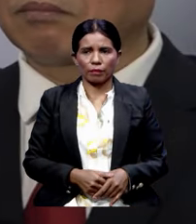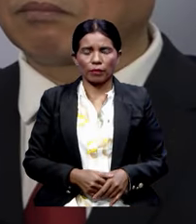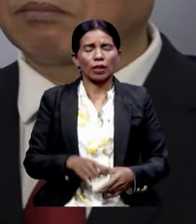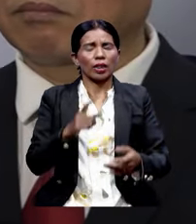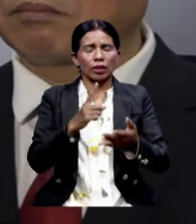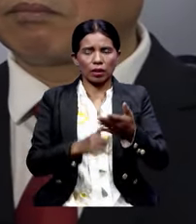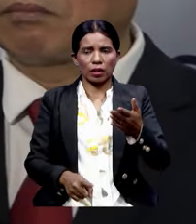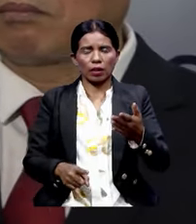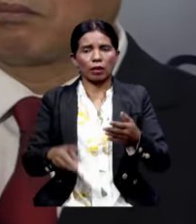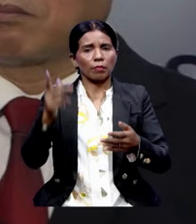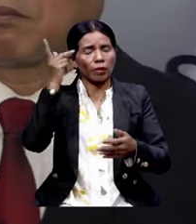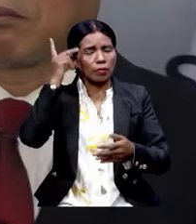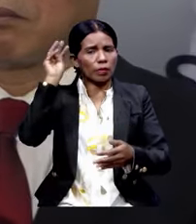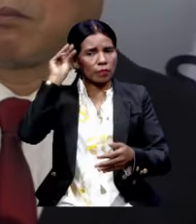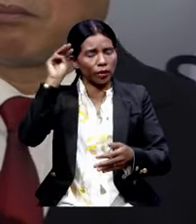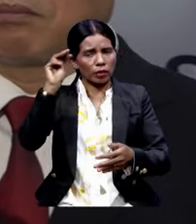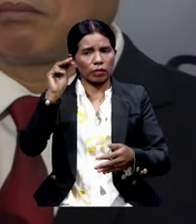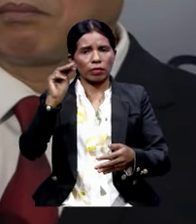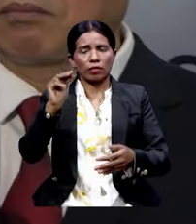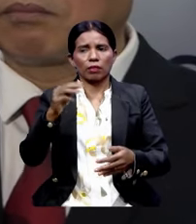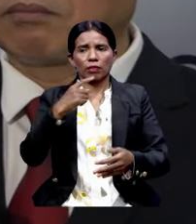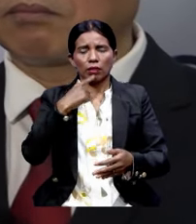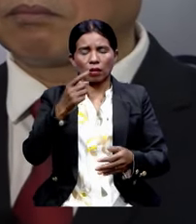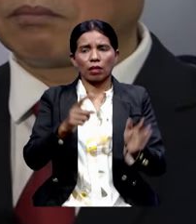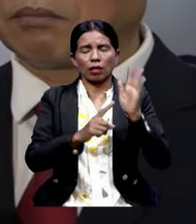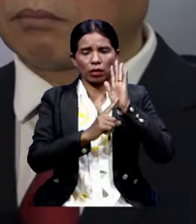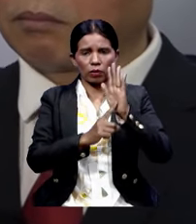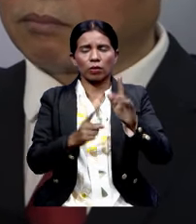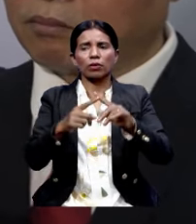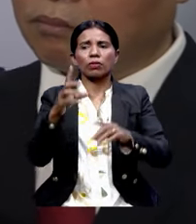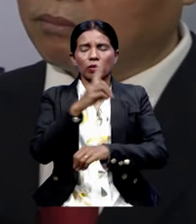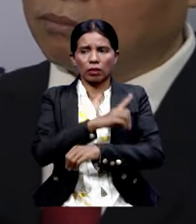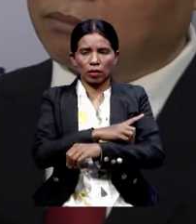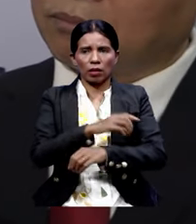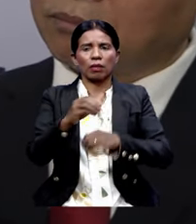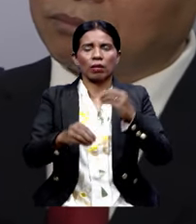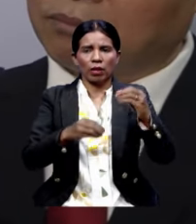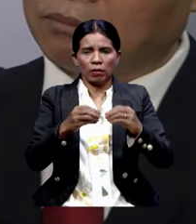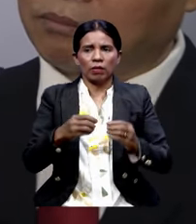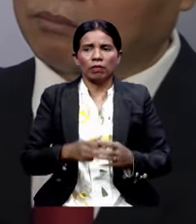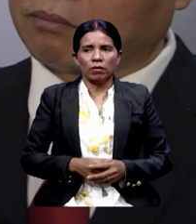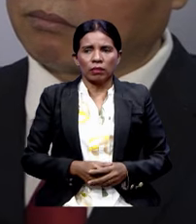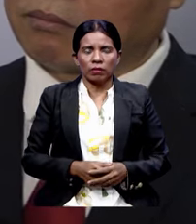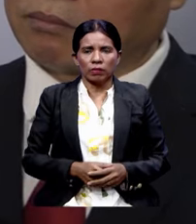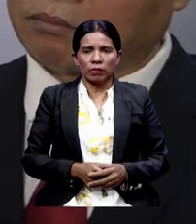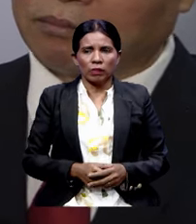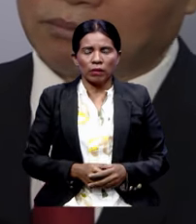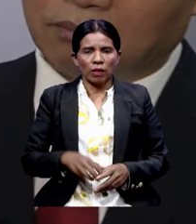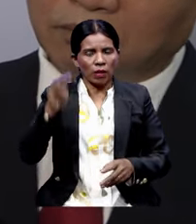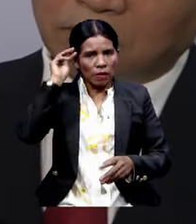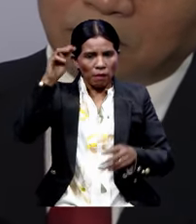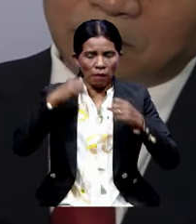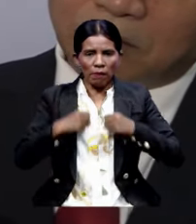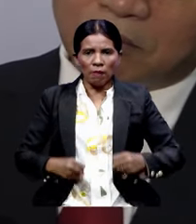saída mas sua excelência o primeiro ministro hato ohin não significa kata ministro da